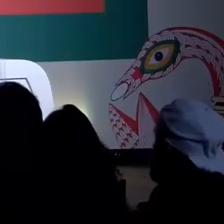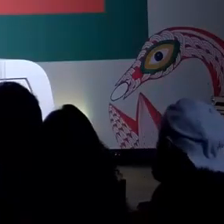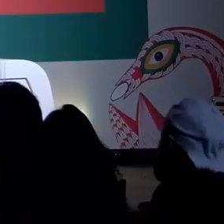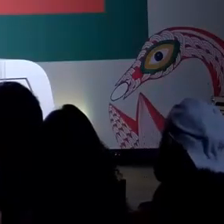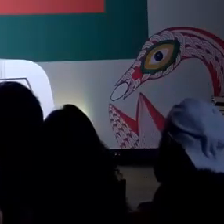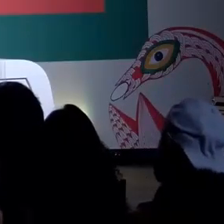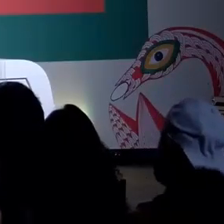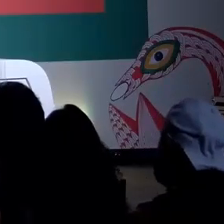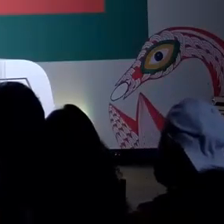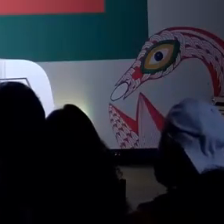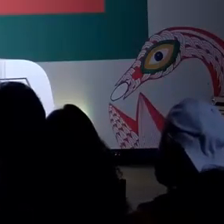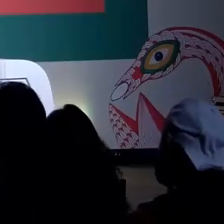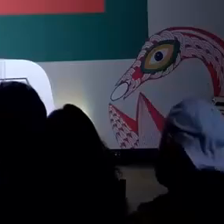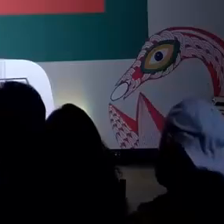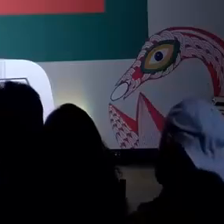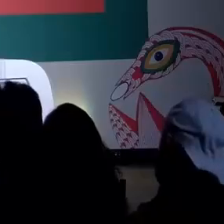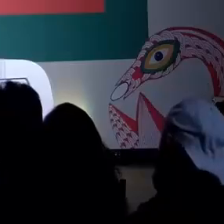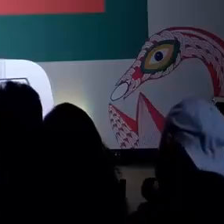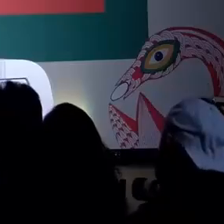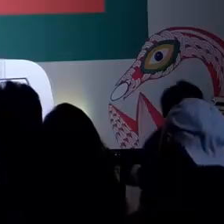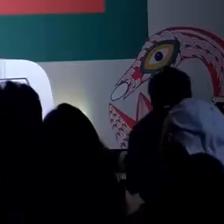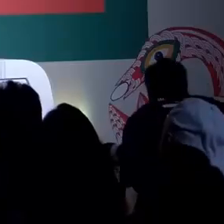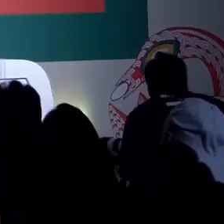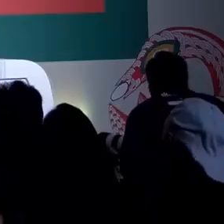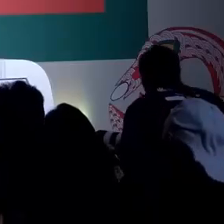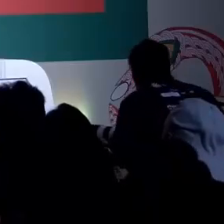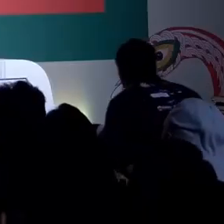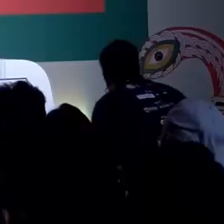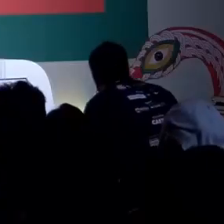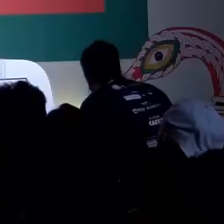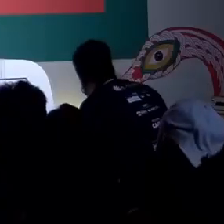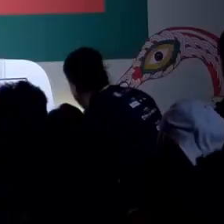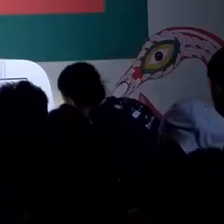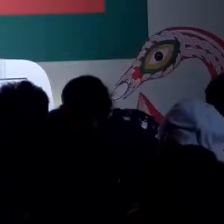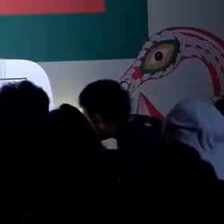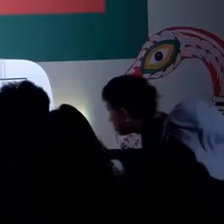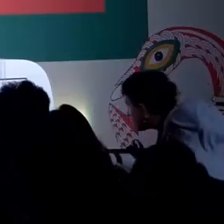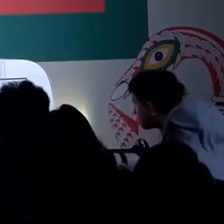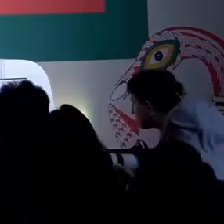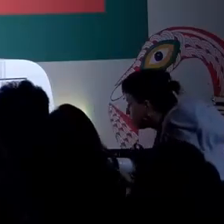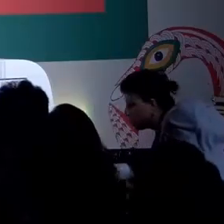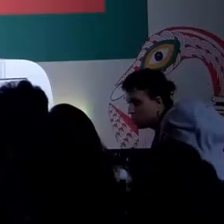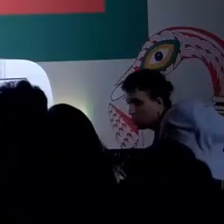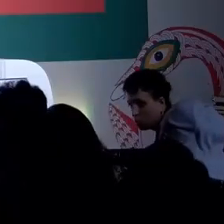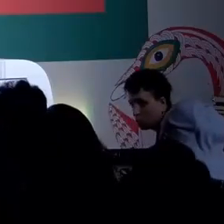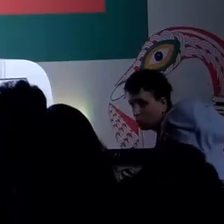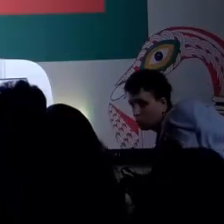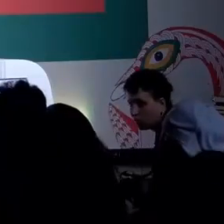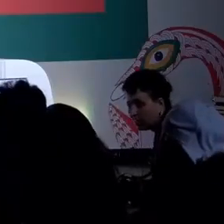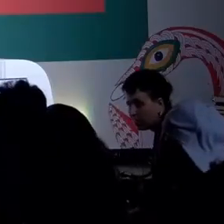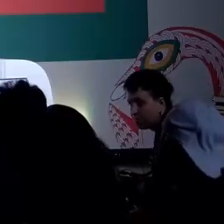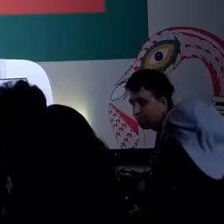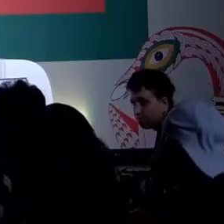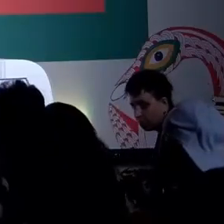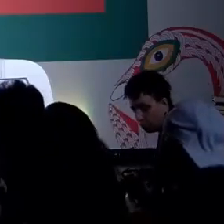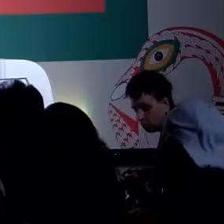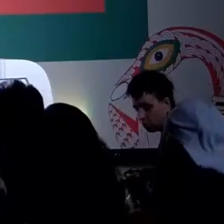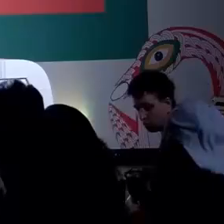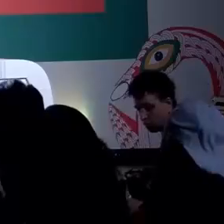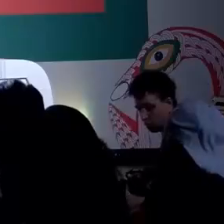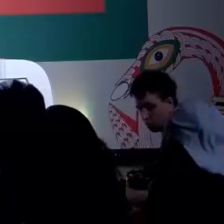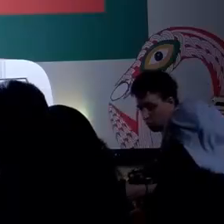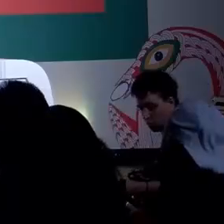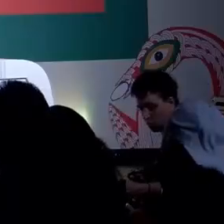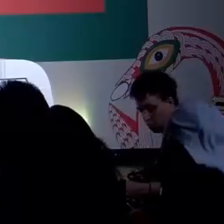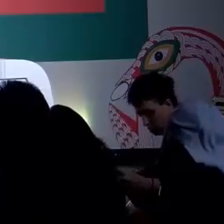várias em tons e de inúmeras roxo, razões verde que e eu nem precisava laranja, dizer aqui, onde porque se todos lê que literatura, conhecem a literatura dos encruzilhada dois, e a conhecem os dois, desumanização. sabem por que E eles no merecem alto,